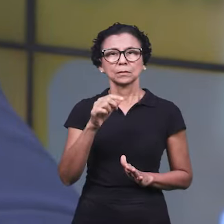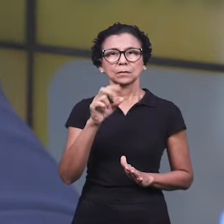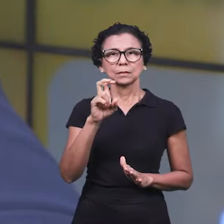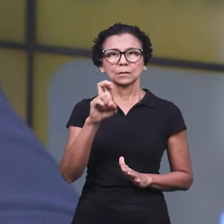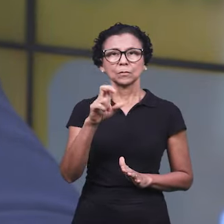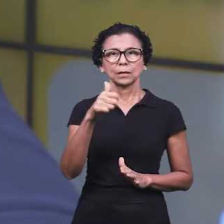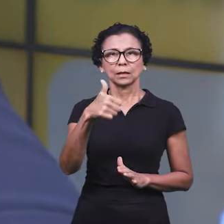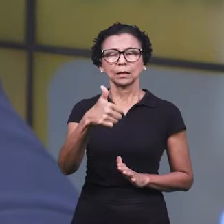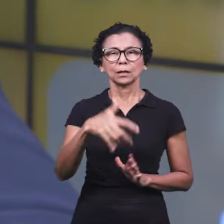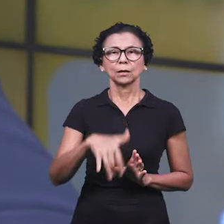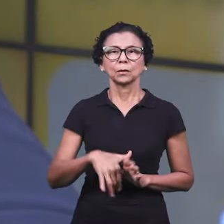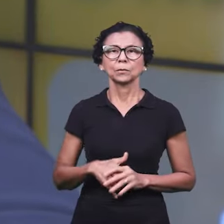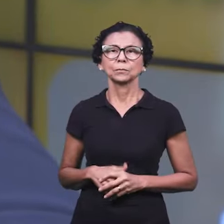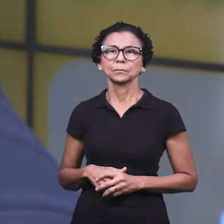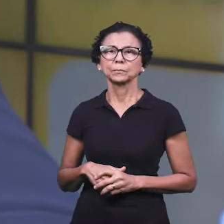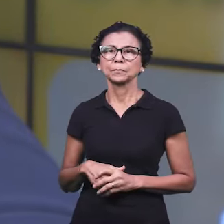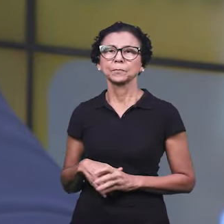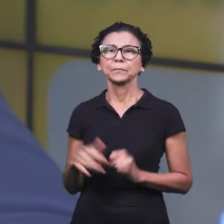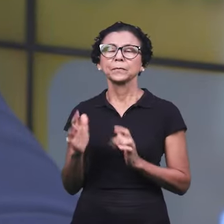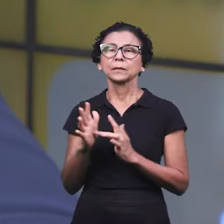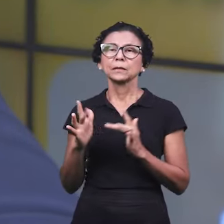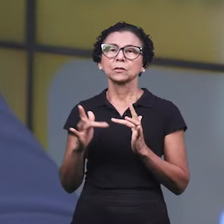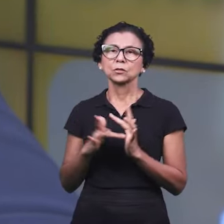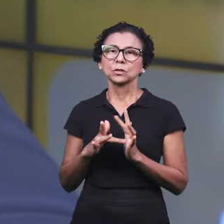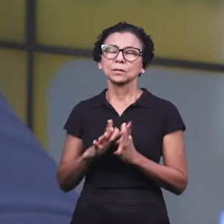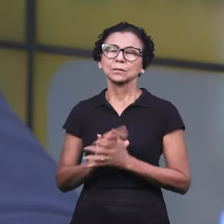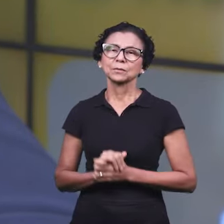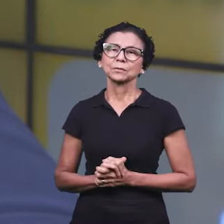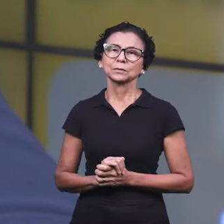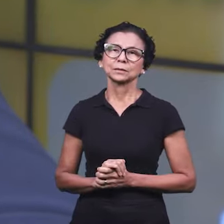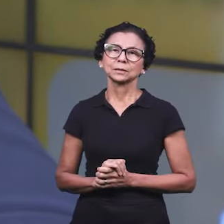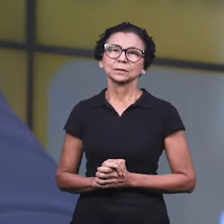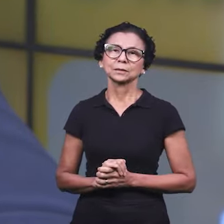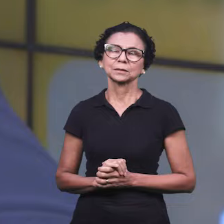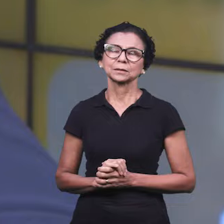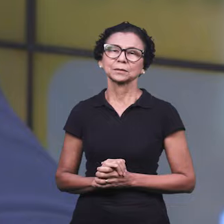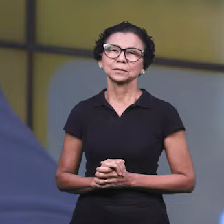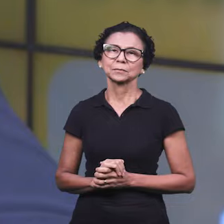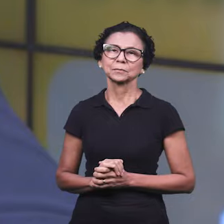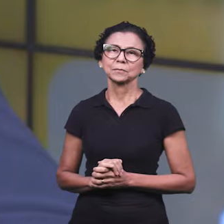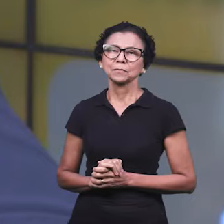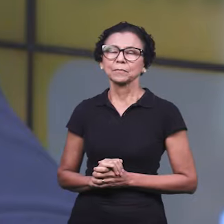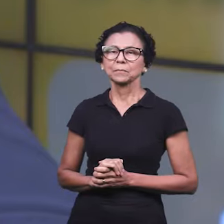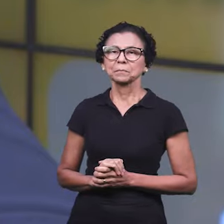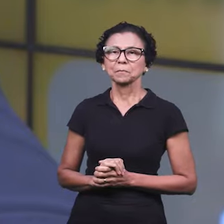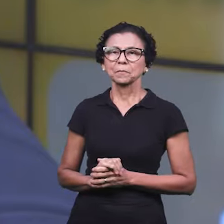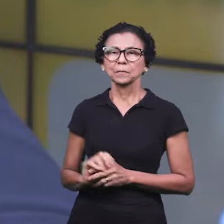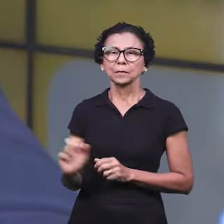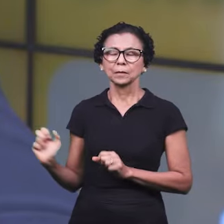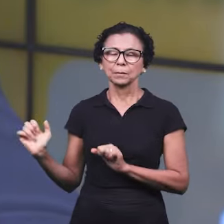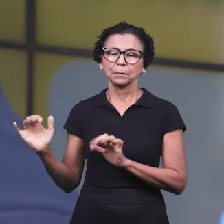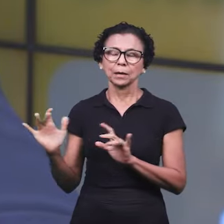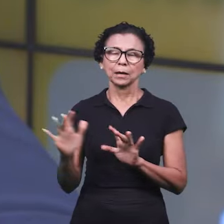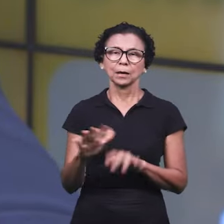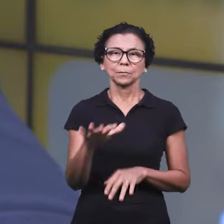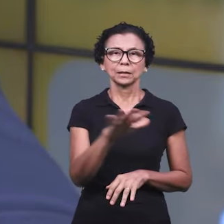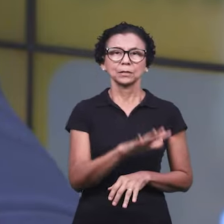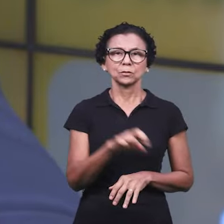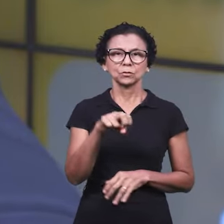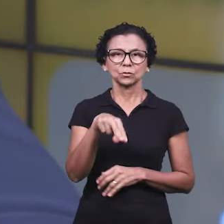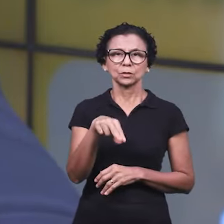desceu com eles né Jesus com seus pais e foi para Nazaré e era-lhes